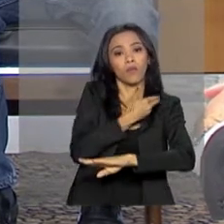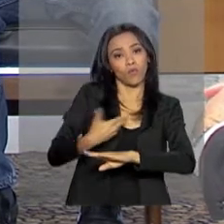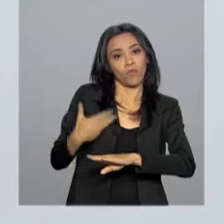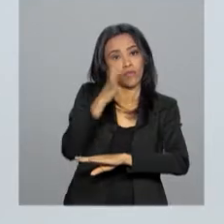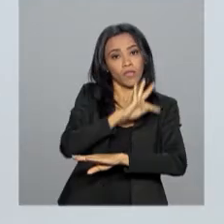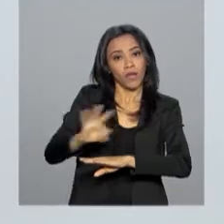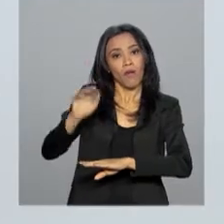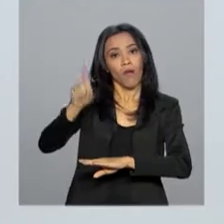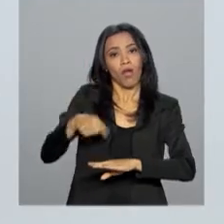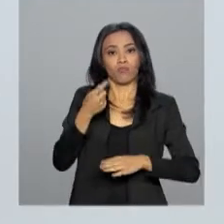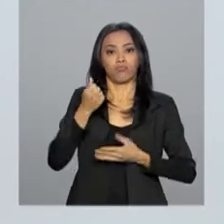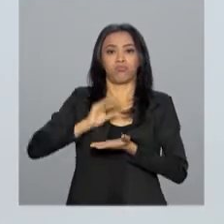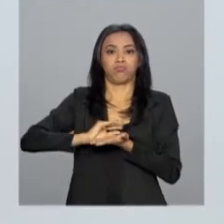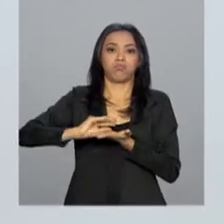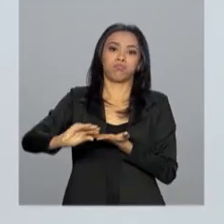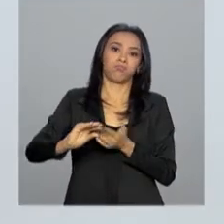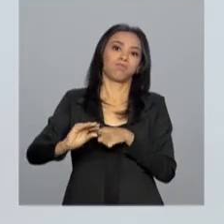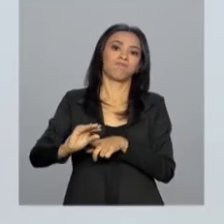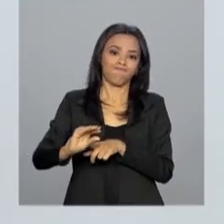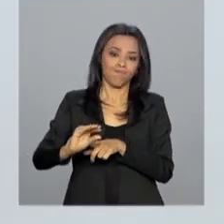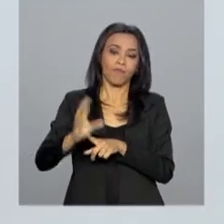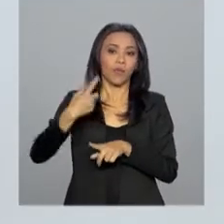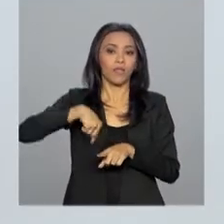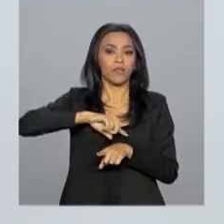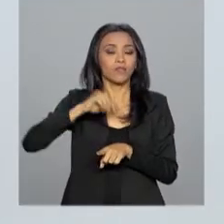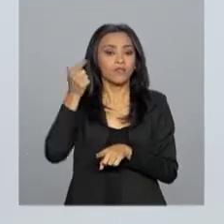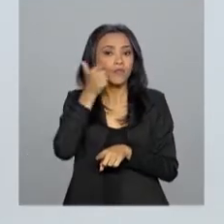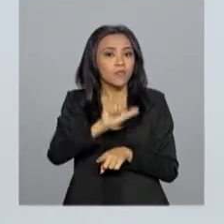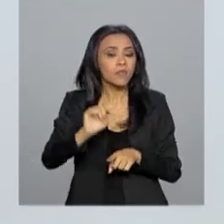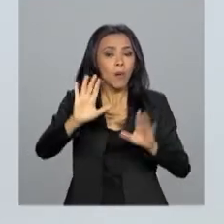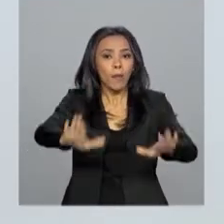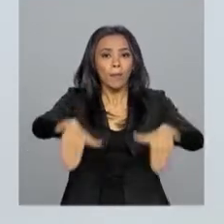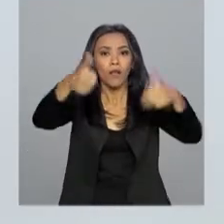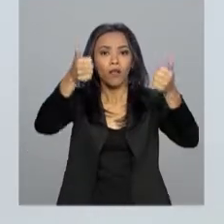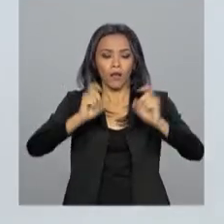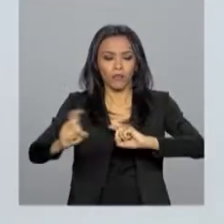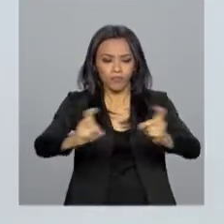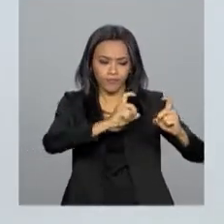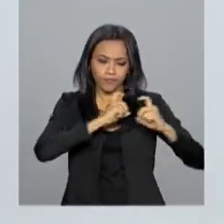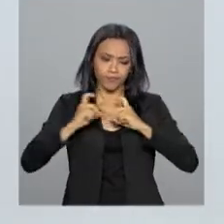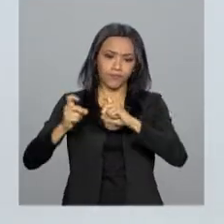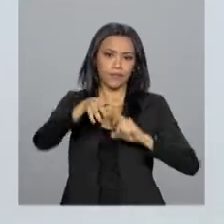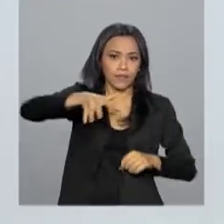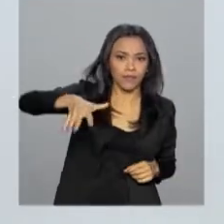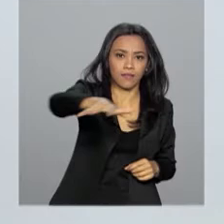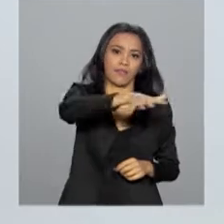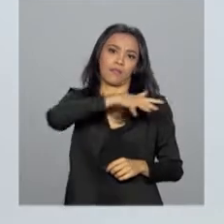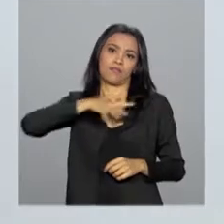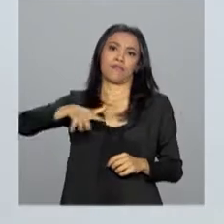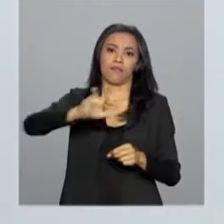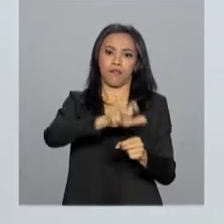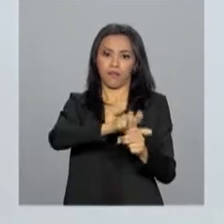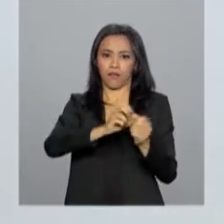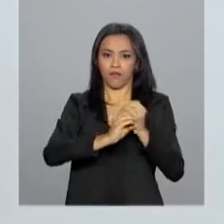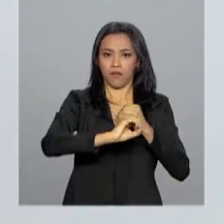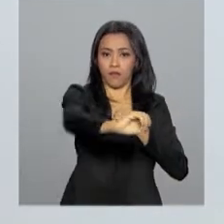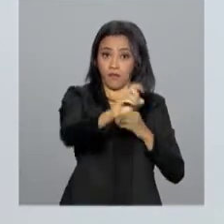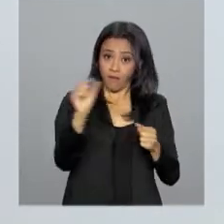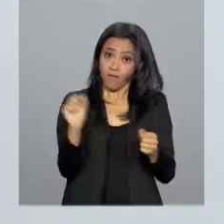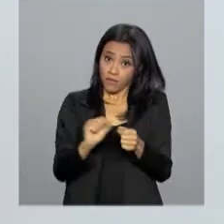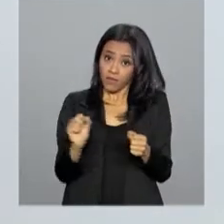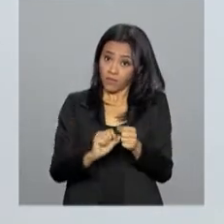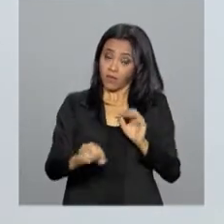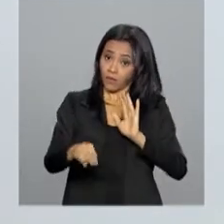recursos a quem nós consigamos promover uma melhor organização e todo o setor fazer um marco que mude